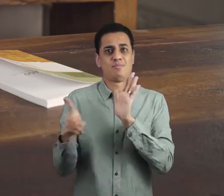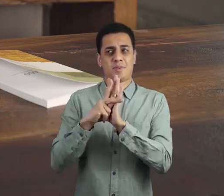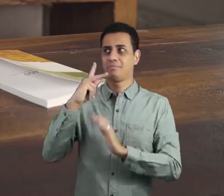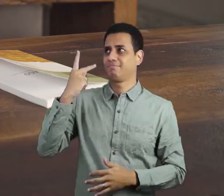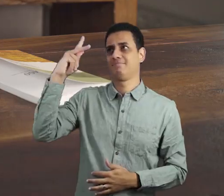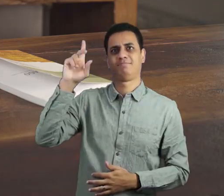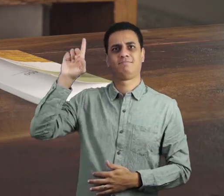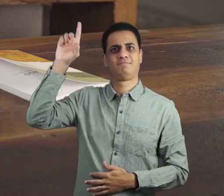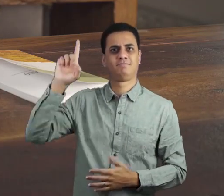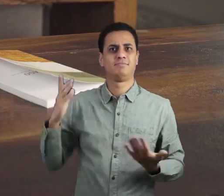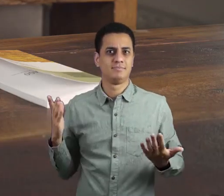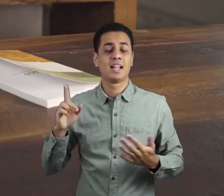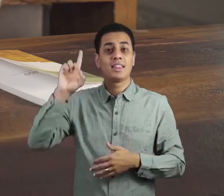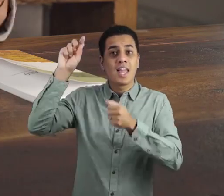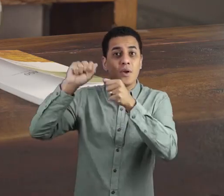todo o poder.